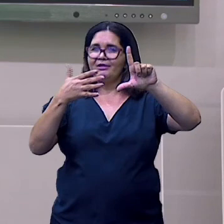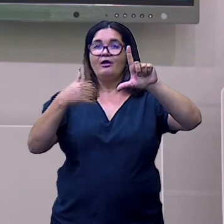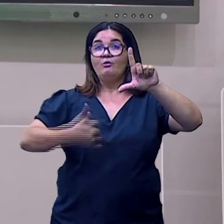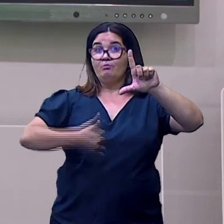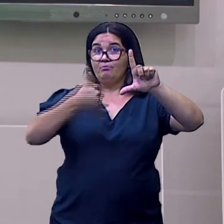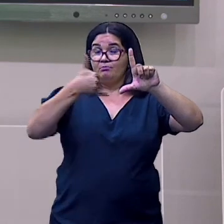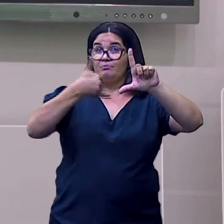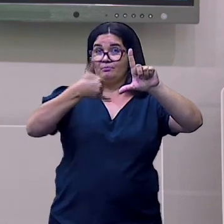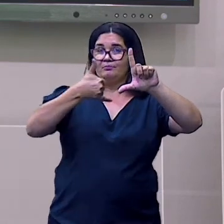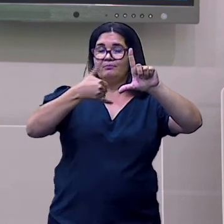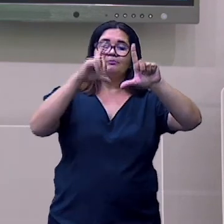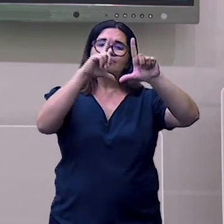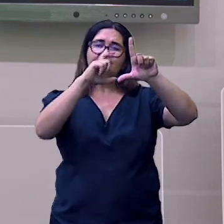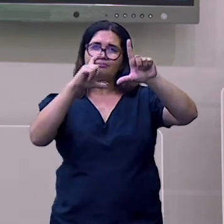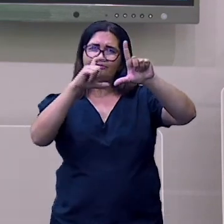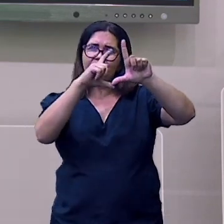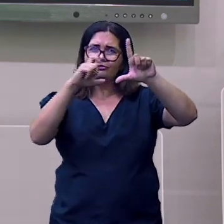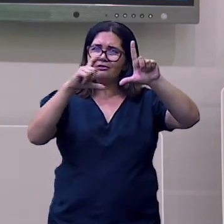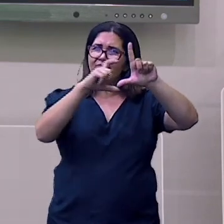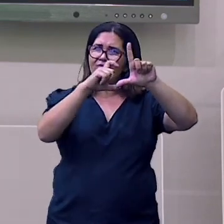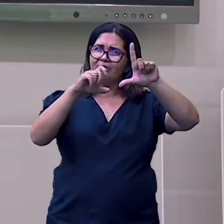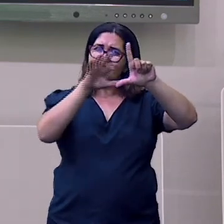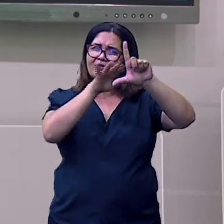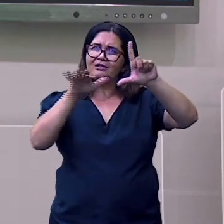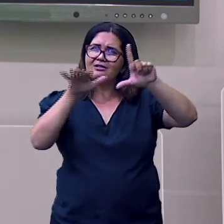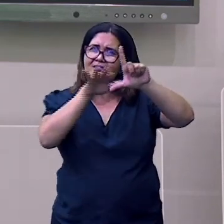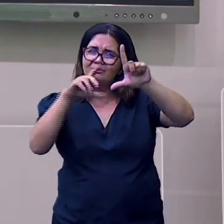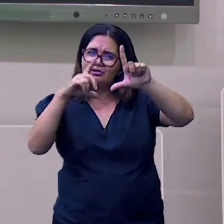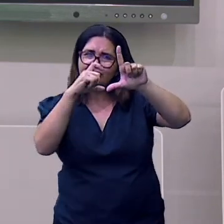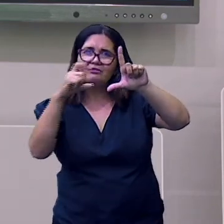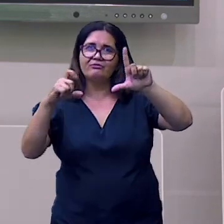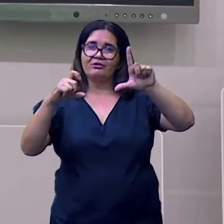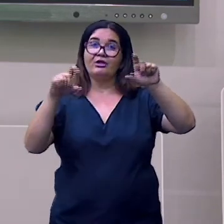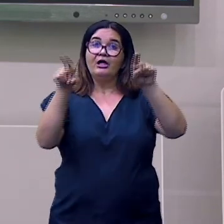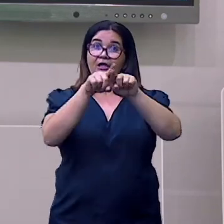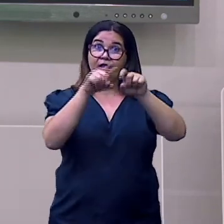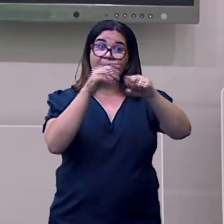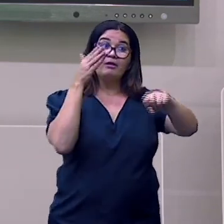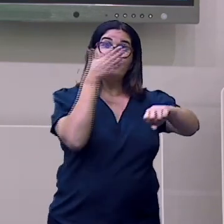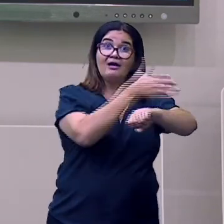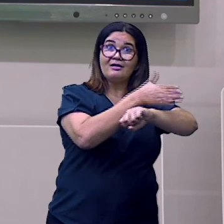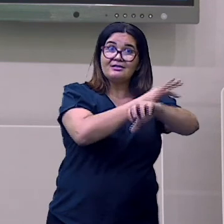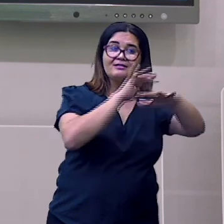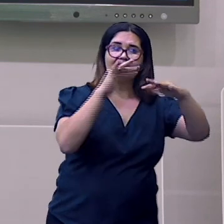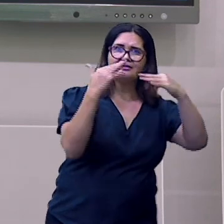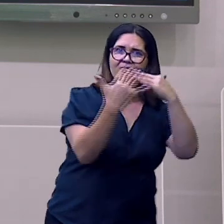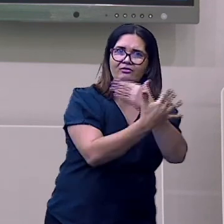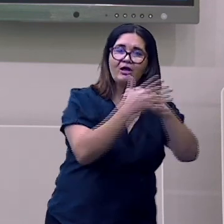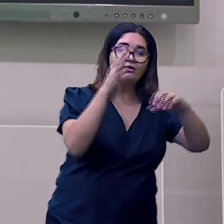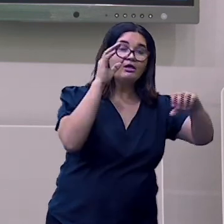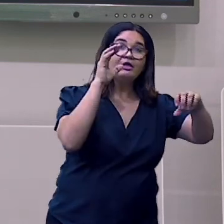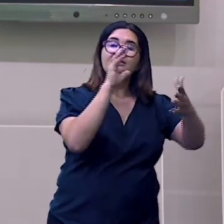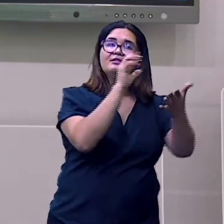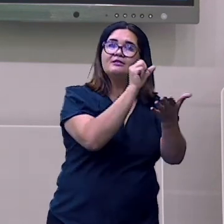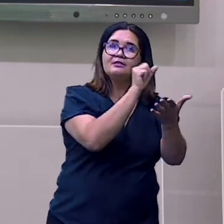aponte a câmera do seu celular na imagem que aparece no canto da tela. Acesse nossas redes sociais e se